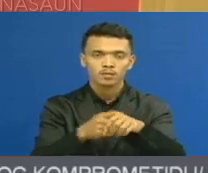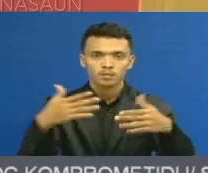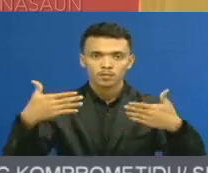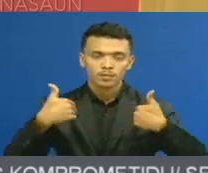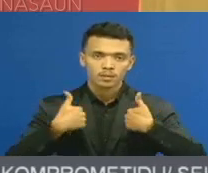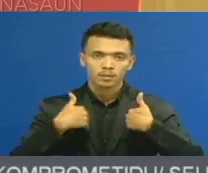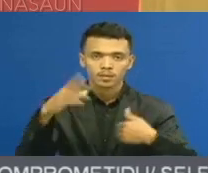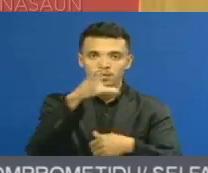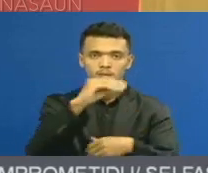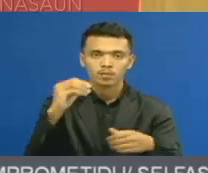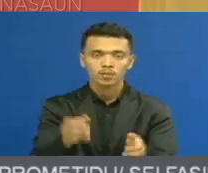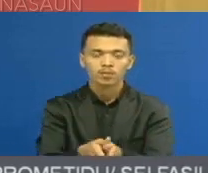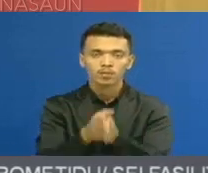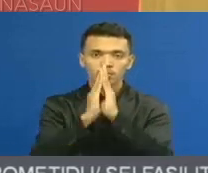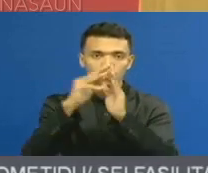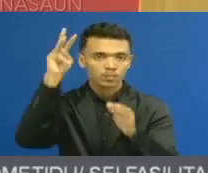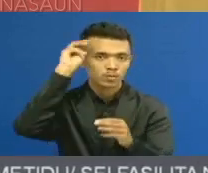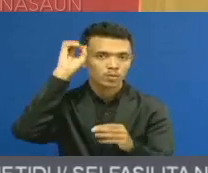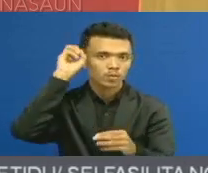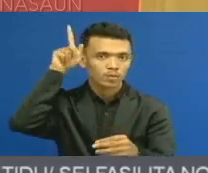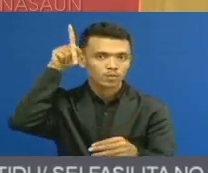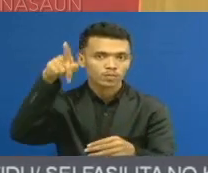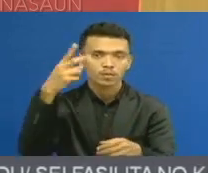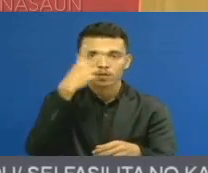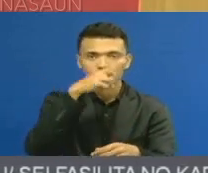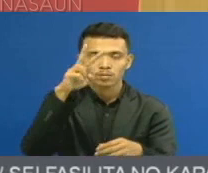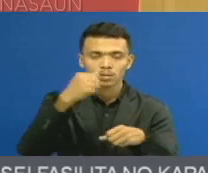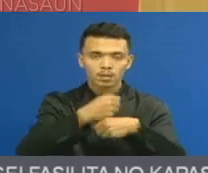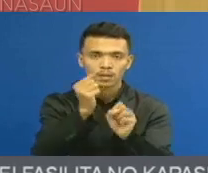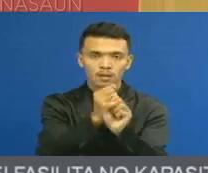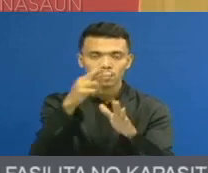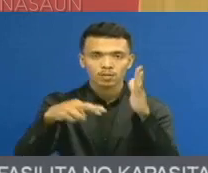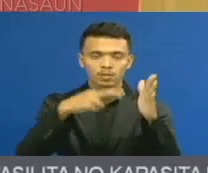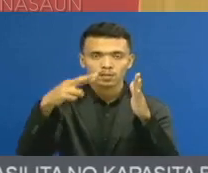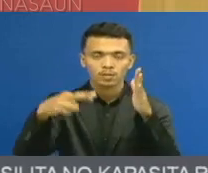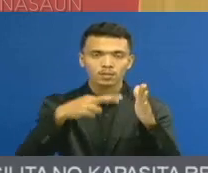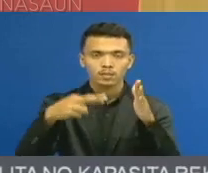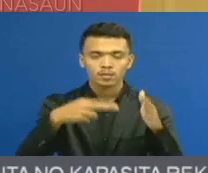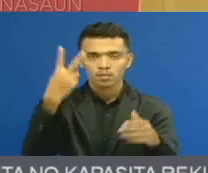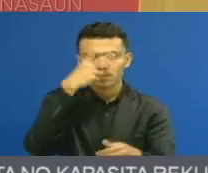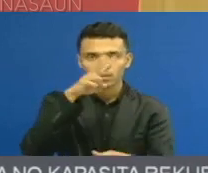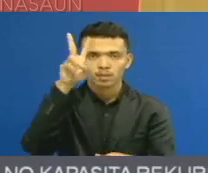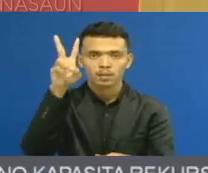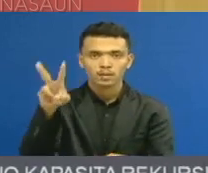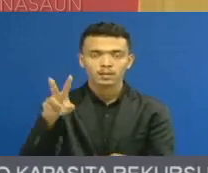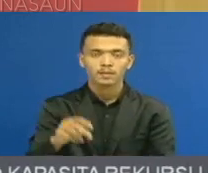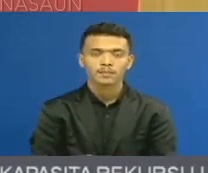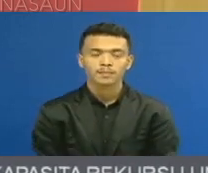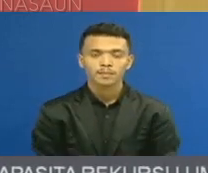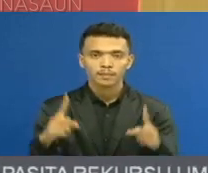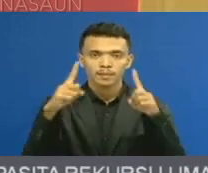No nosso, o suporte do Ministério da Obras Públicas, aturralo o regulamento, monitorização e fiscalização por grande qualidade